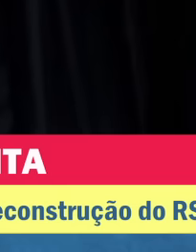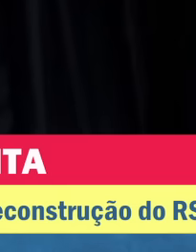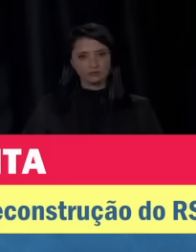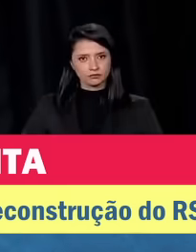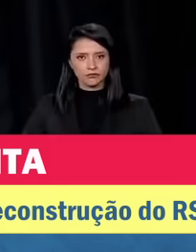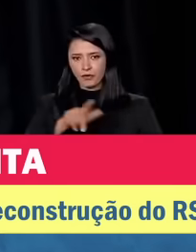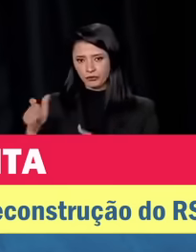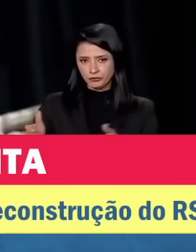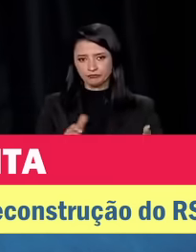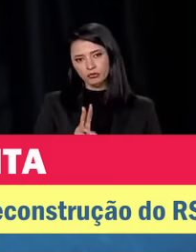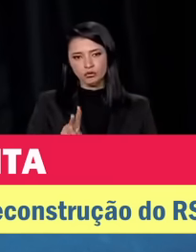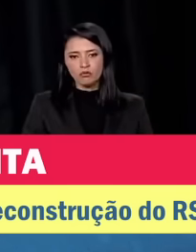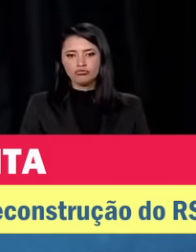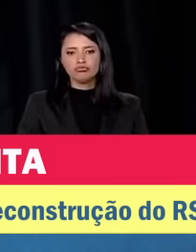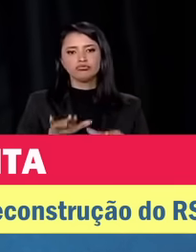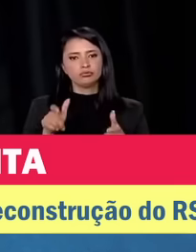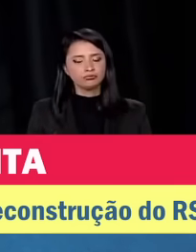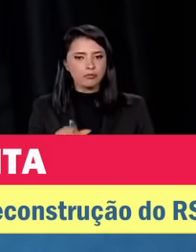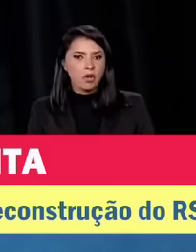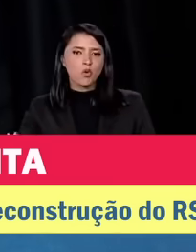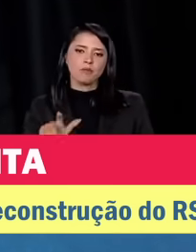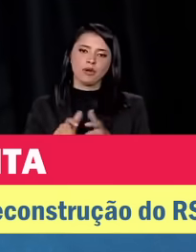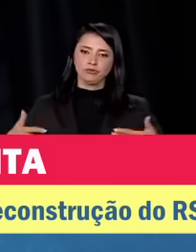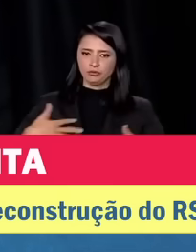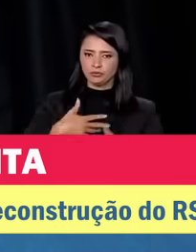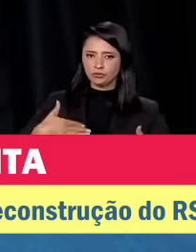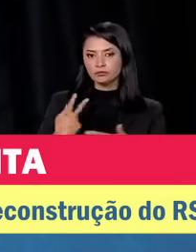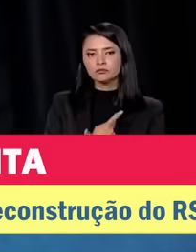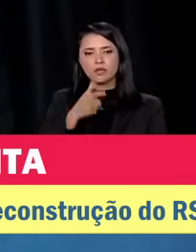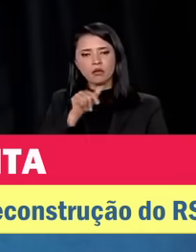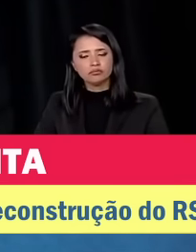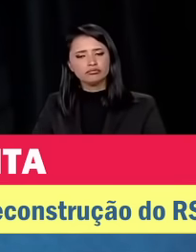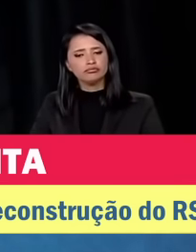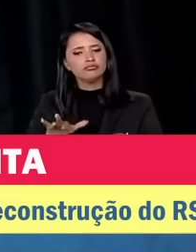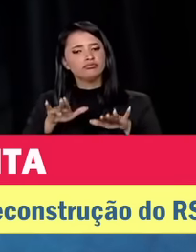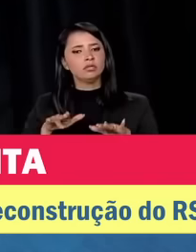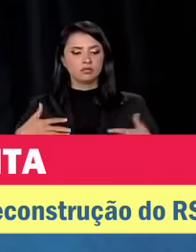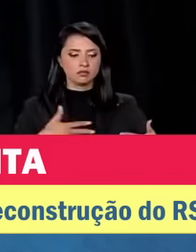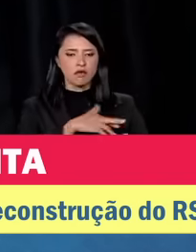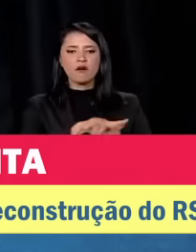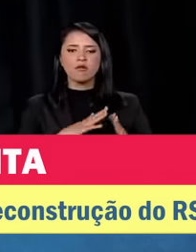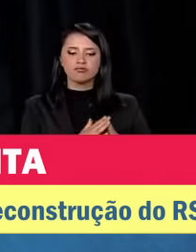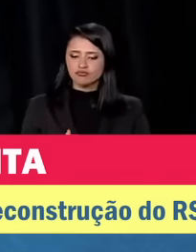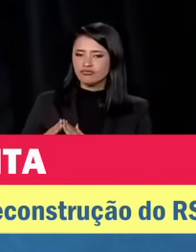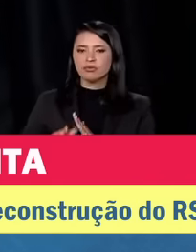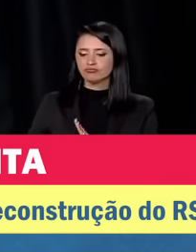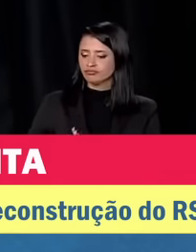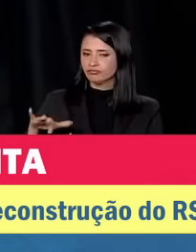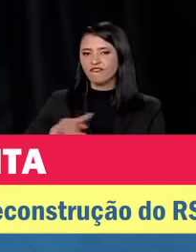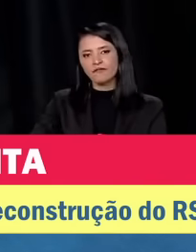Lagoas. Temos essa situação em boa parte da região metropolitana, com muitas cidades, com milhares de casas embaixo